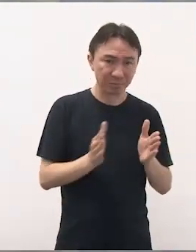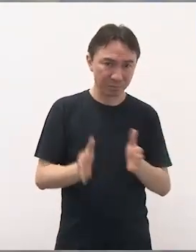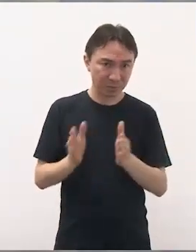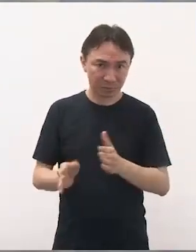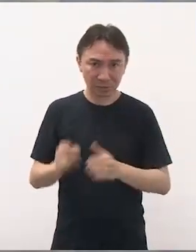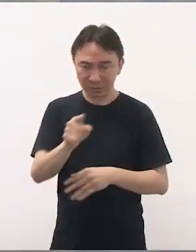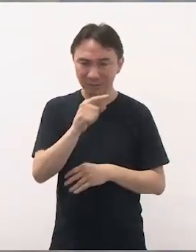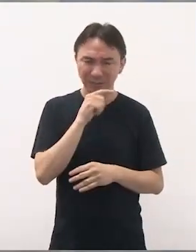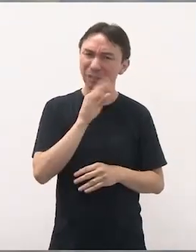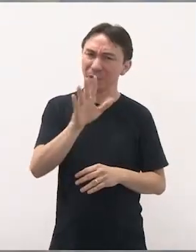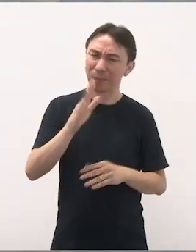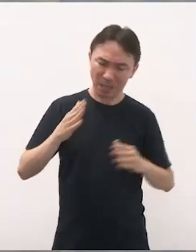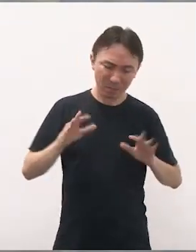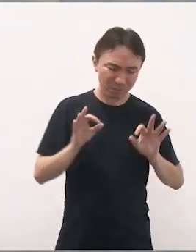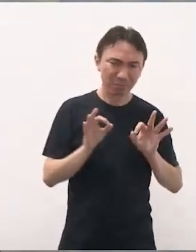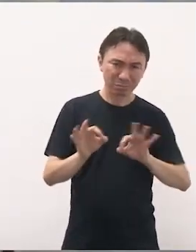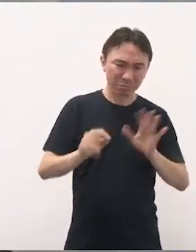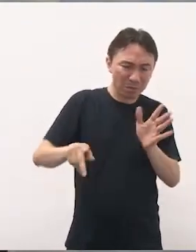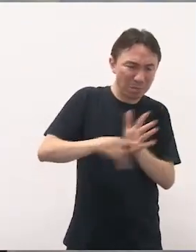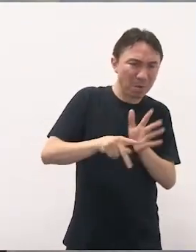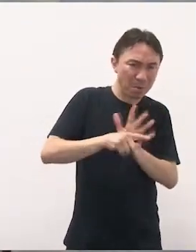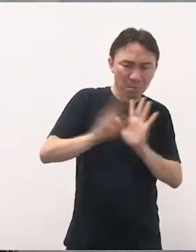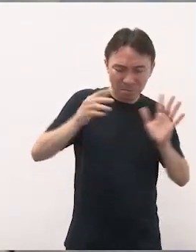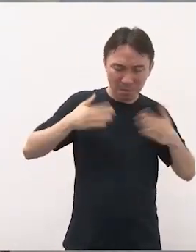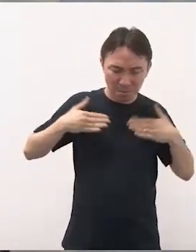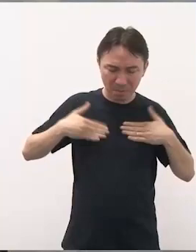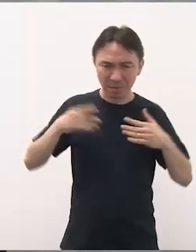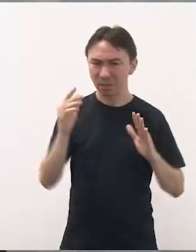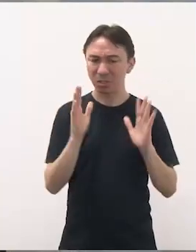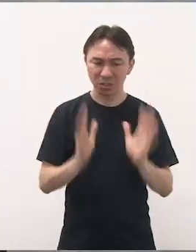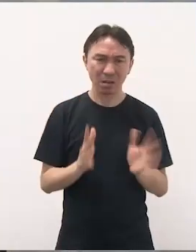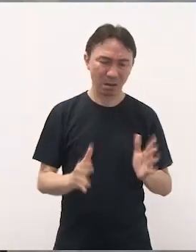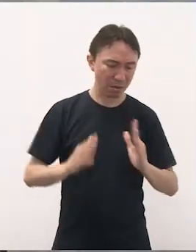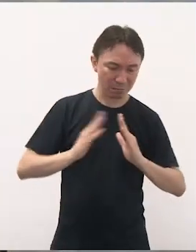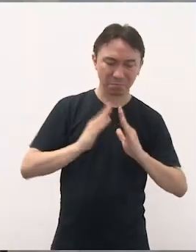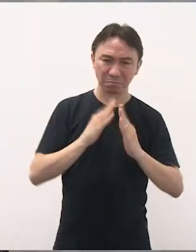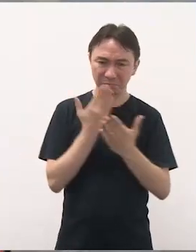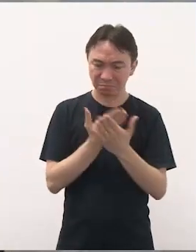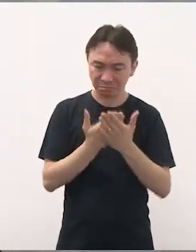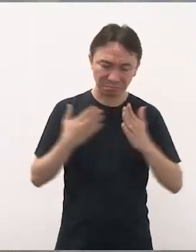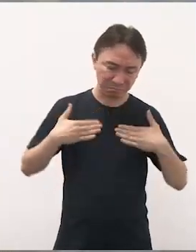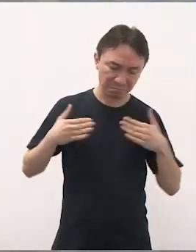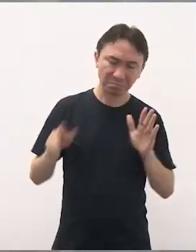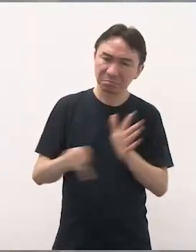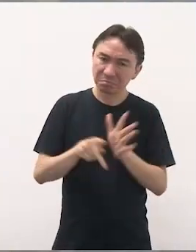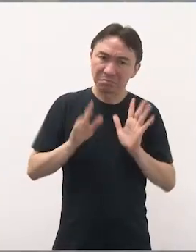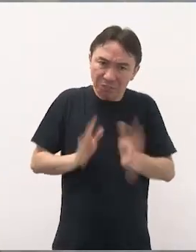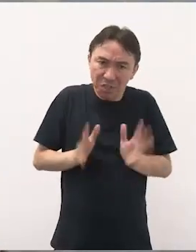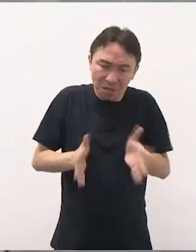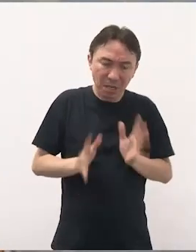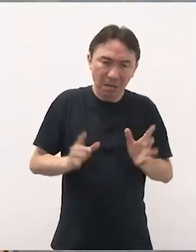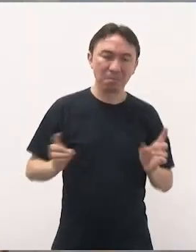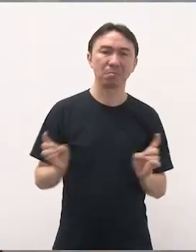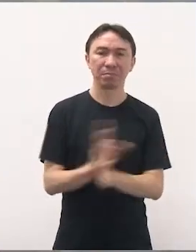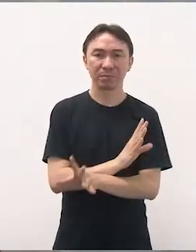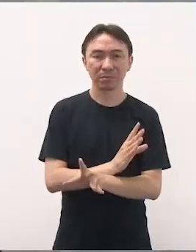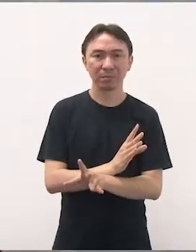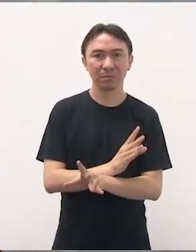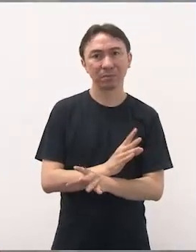apropriadas para o seu contexto, as nossas ações não estão vindo aqui concorrer com as ações da escola. É uma sugestão que pode